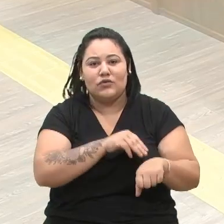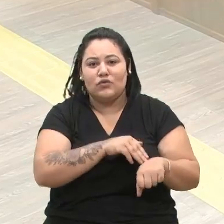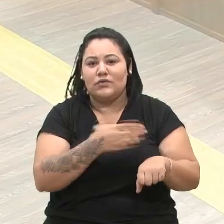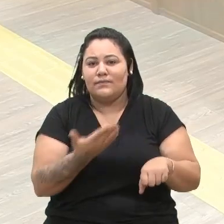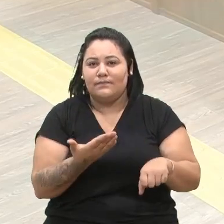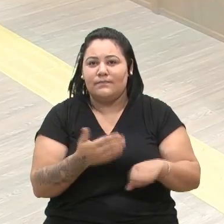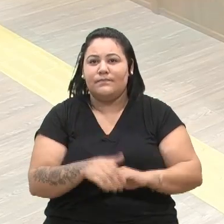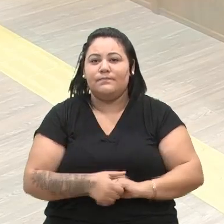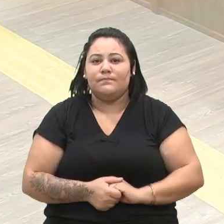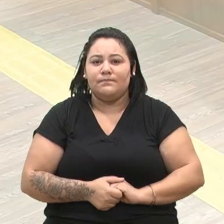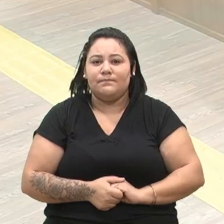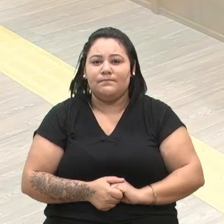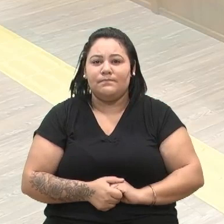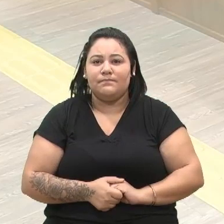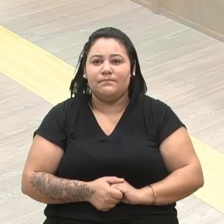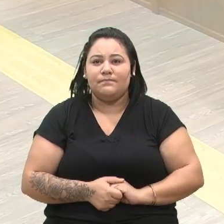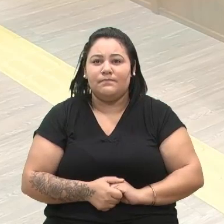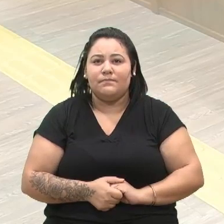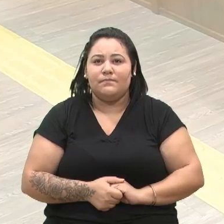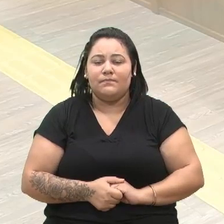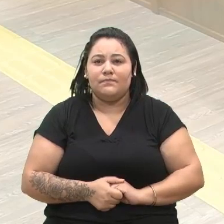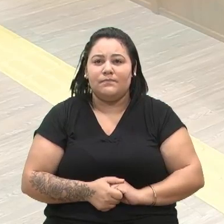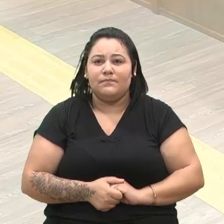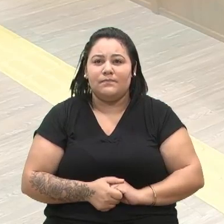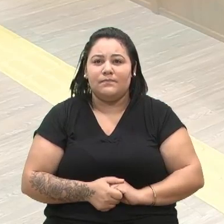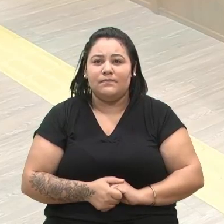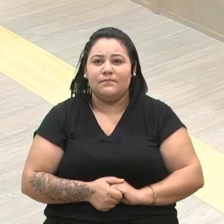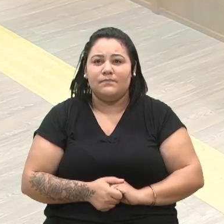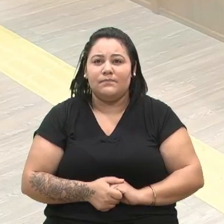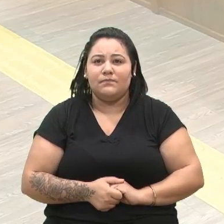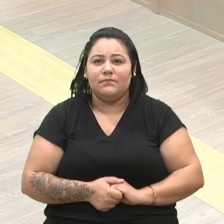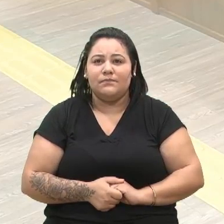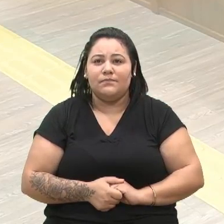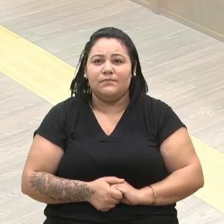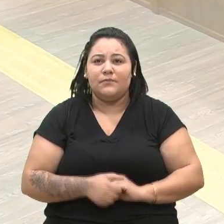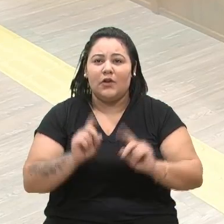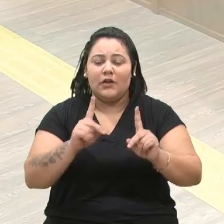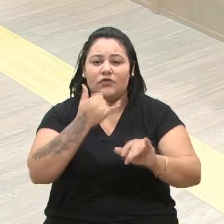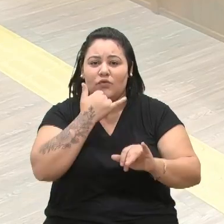sim, mas eu não sou o próximo, não. Eu era para ser o terceiro, mas tudo bem, obrigado, desculpa. Bom trabalho. Passemos a ordem do dia.